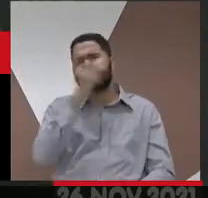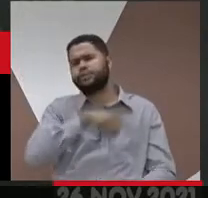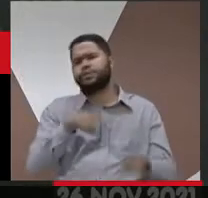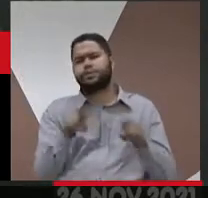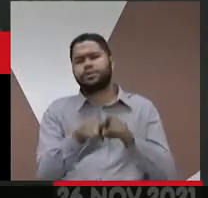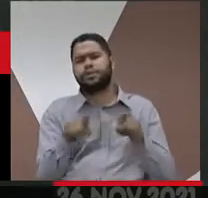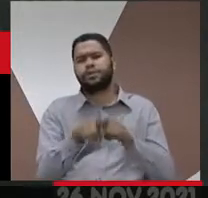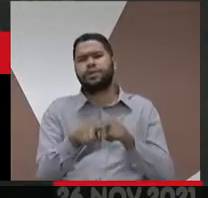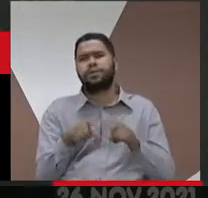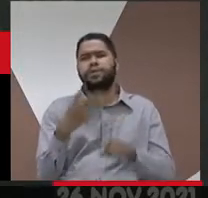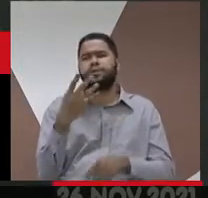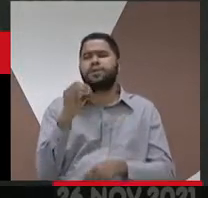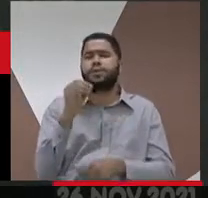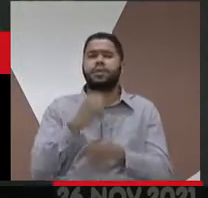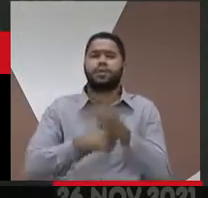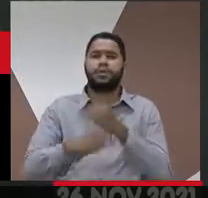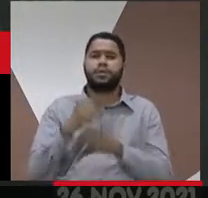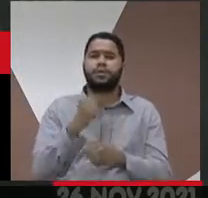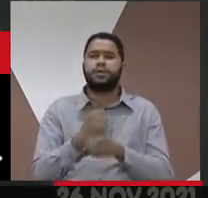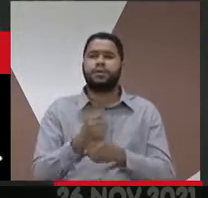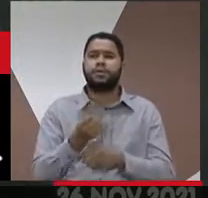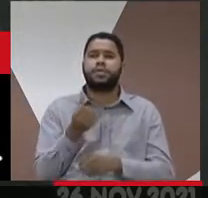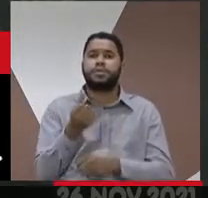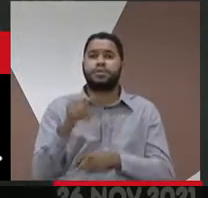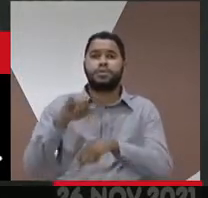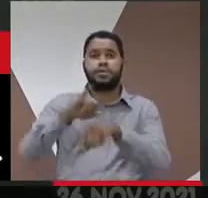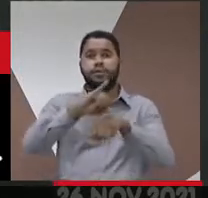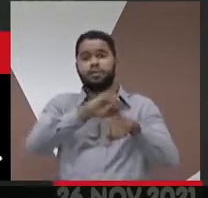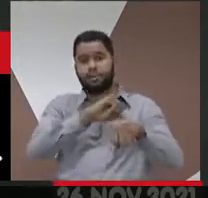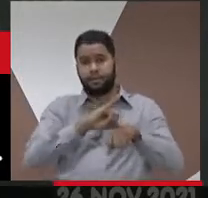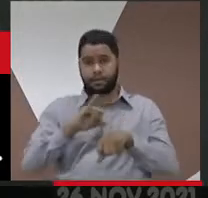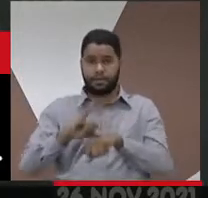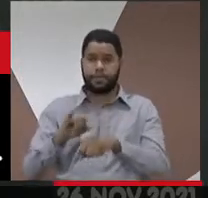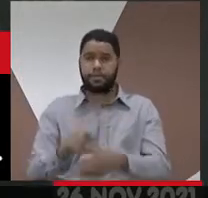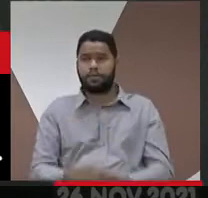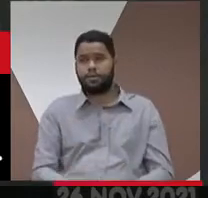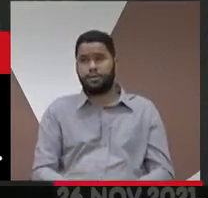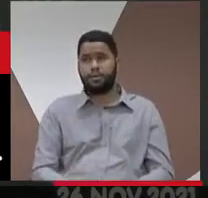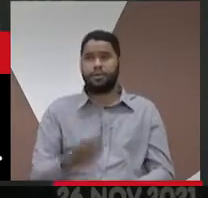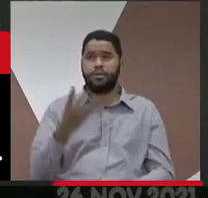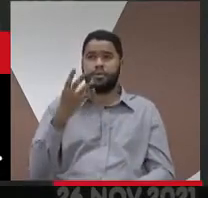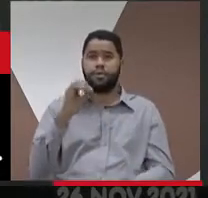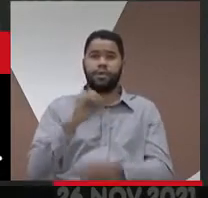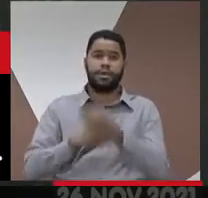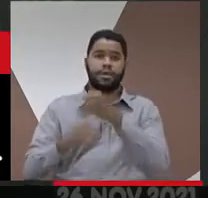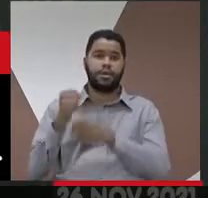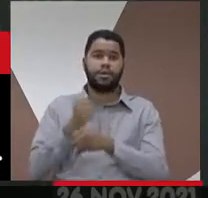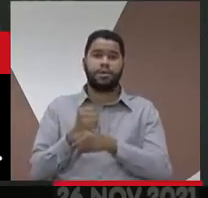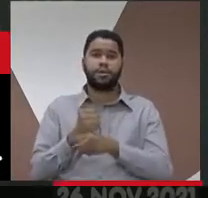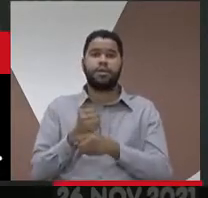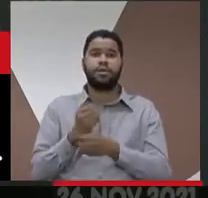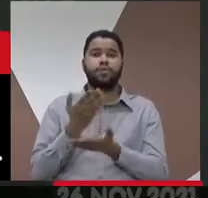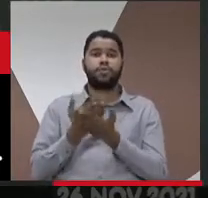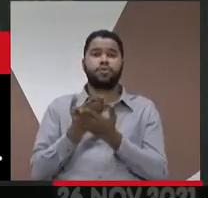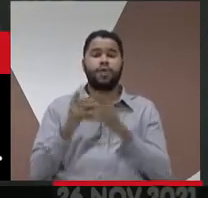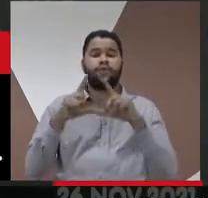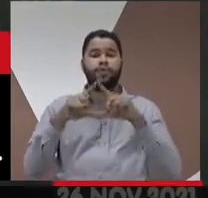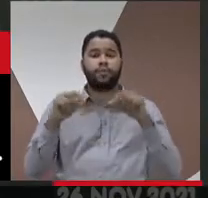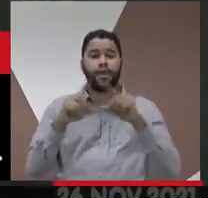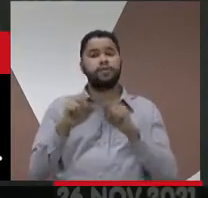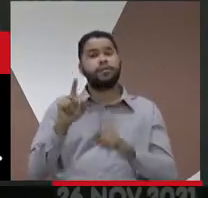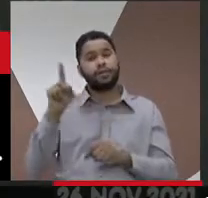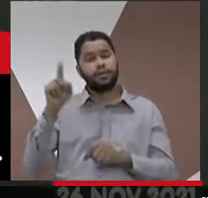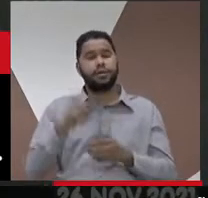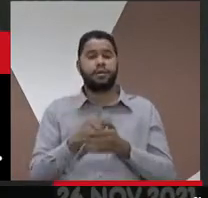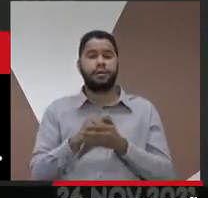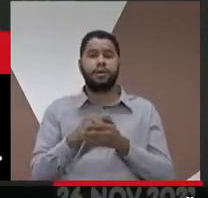Nos últimos 40 anos, eu morei em 6 capitais. Há 40 anos, eu morava em Brasília, estudava lá, tinha o plano piloto e